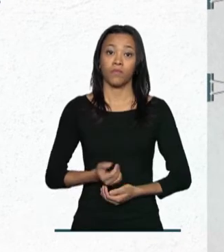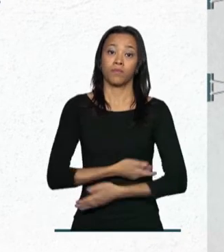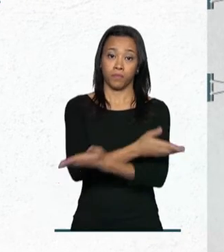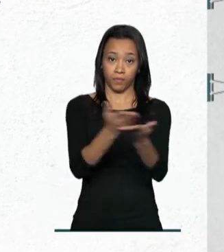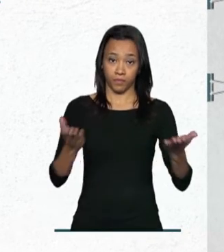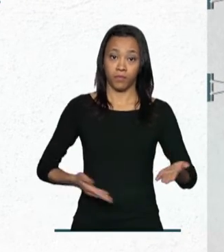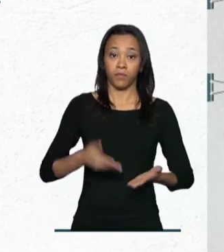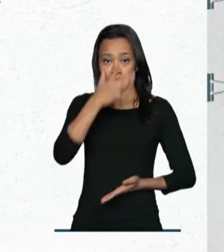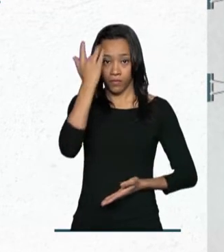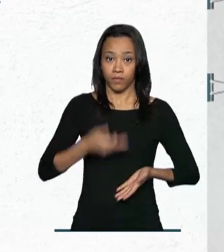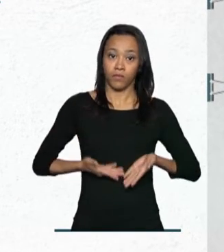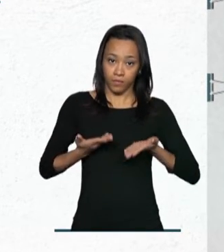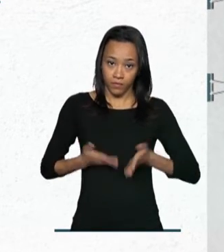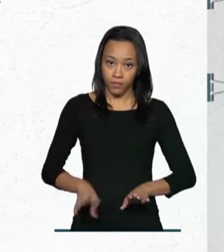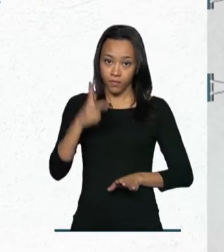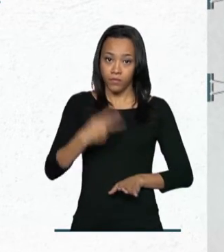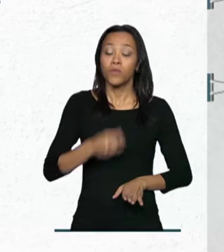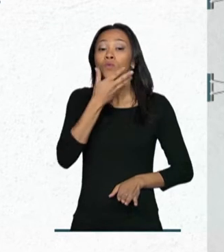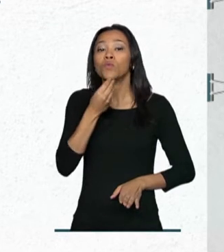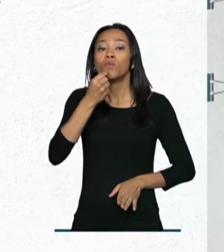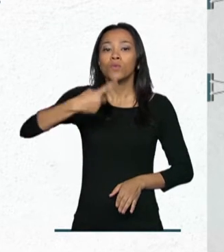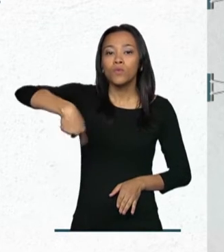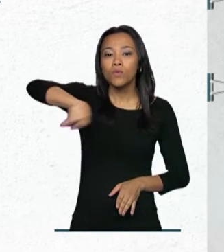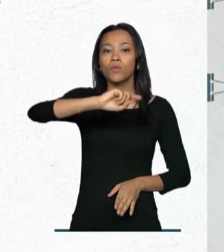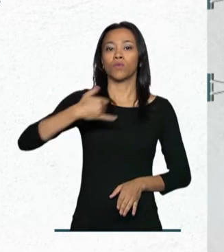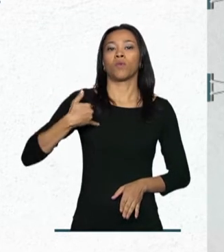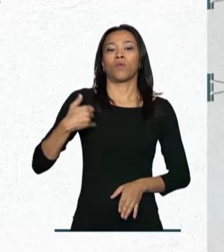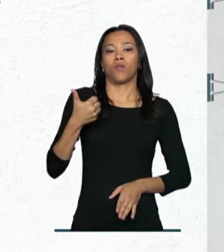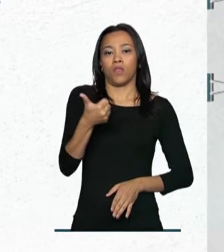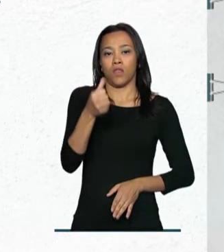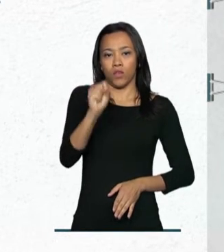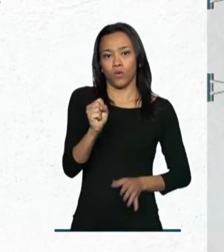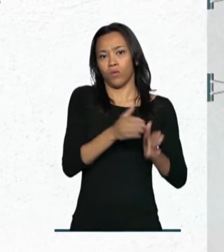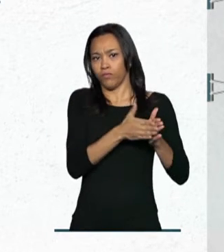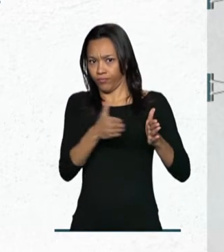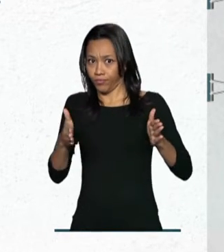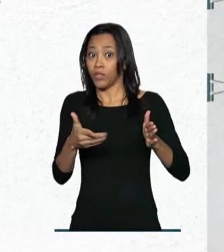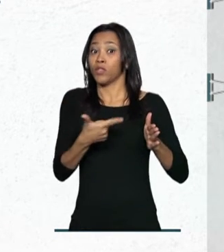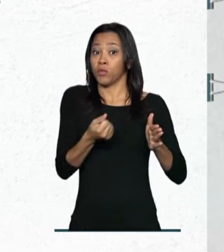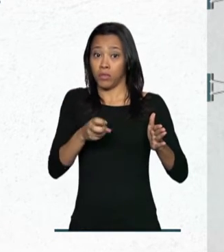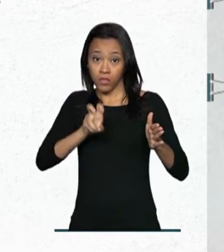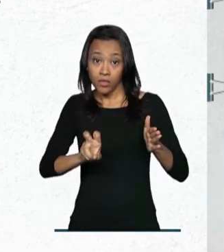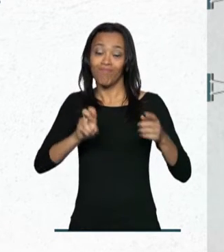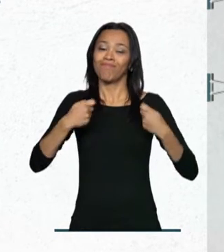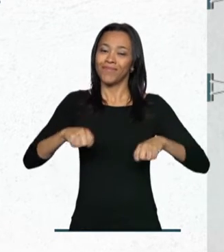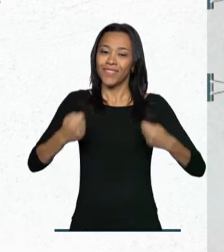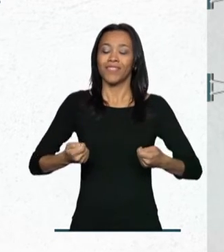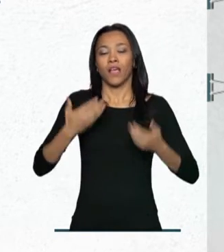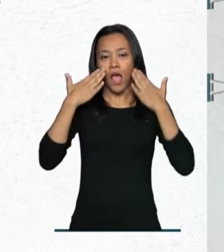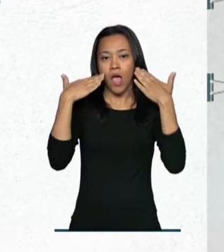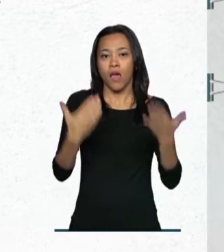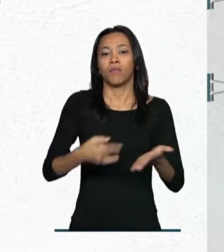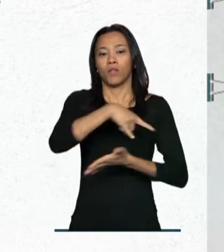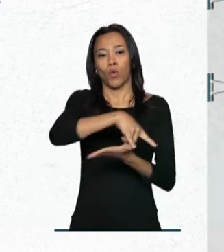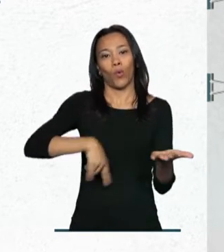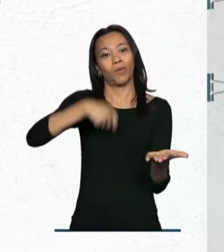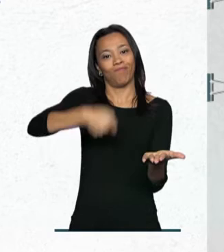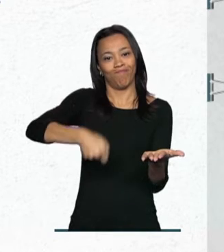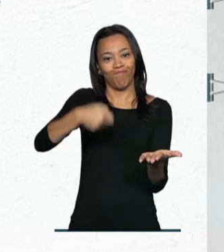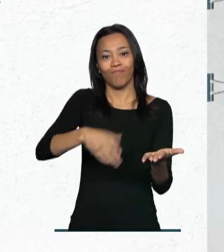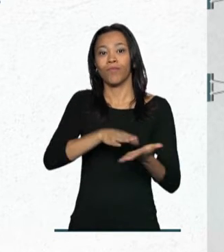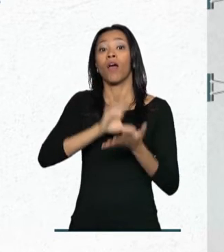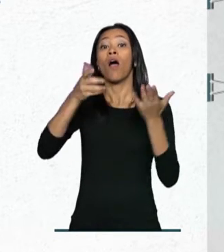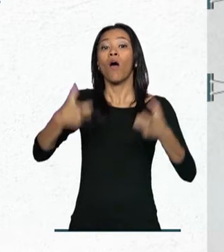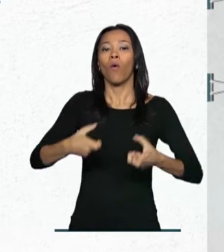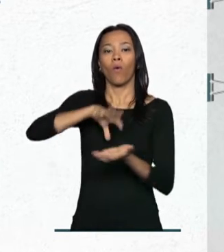Cidadãos brasileiros do sexo masculino que completam 18 anos em 2015 devem apresentar documentos obrigatórios na junta